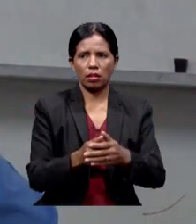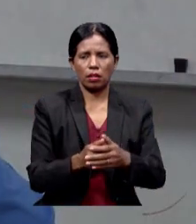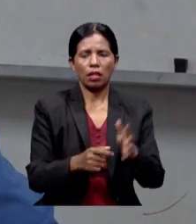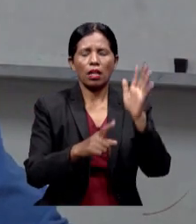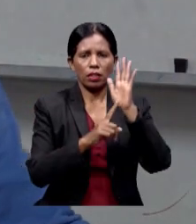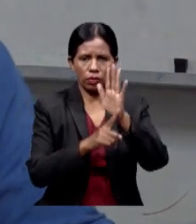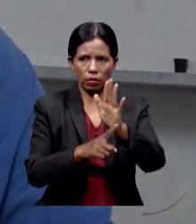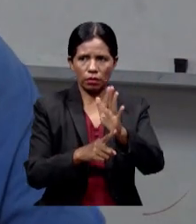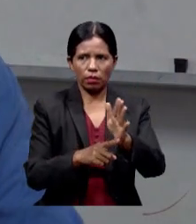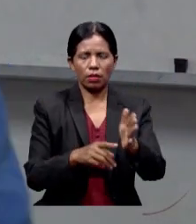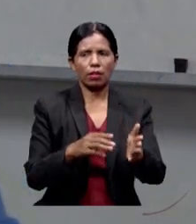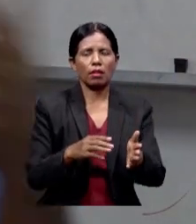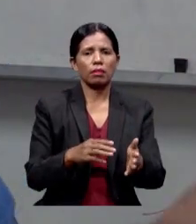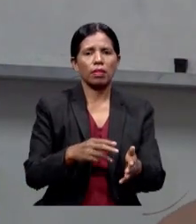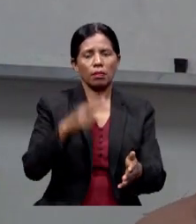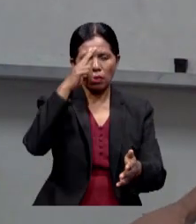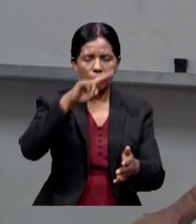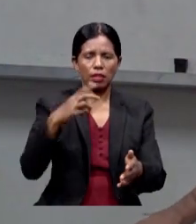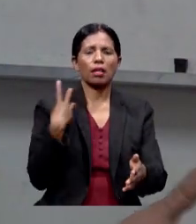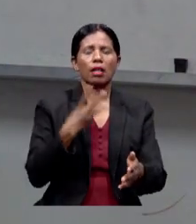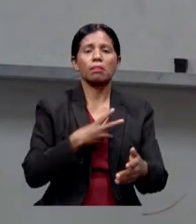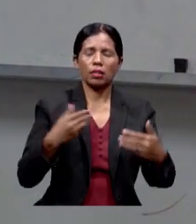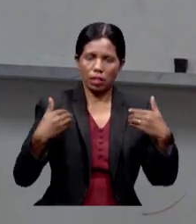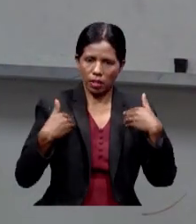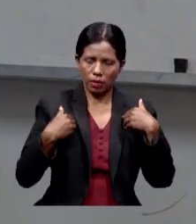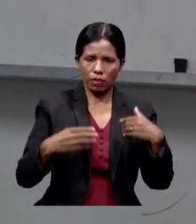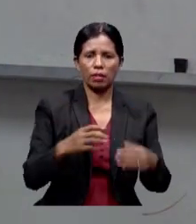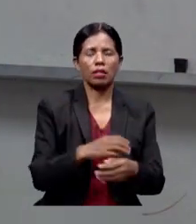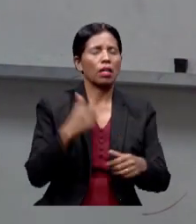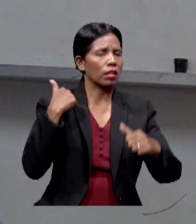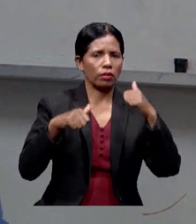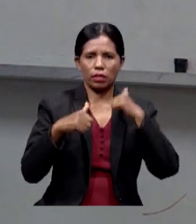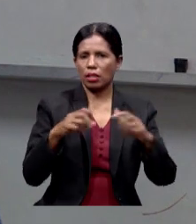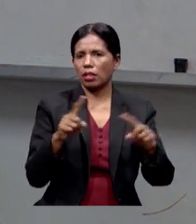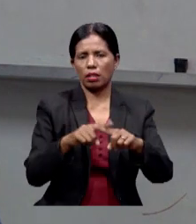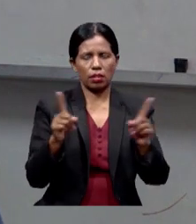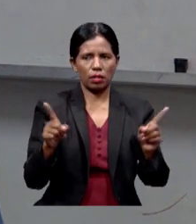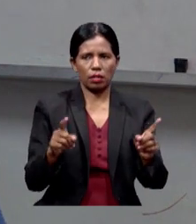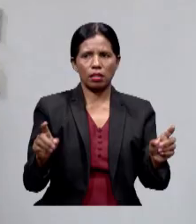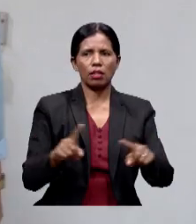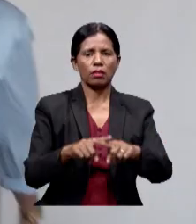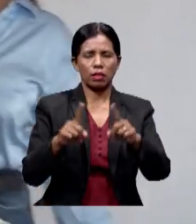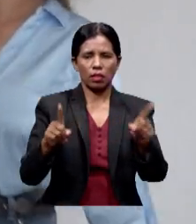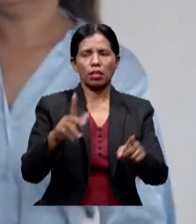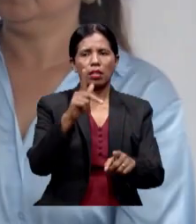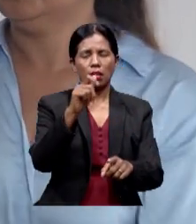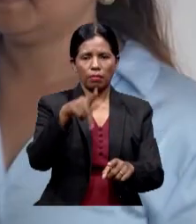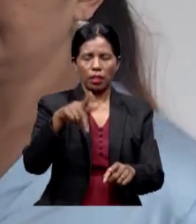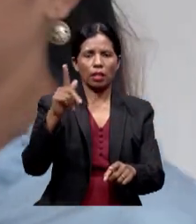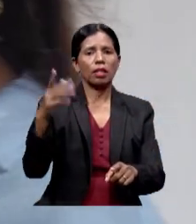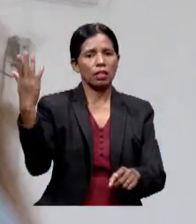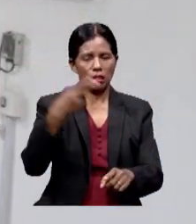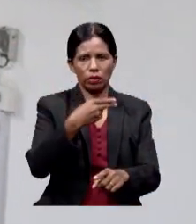turba, malai seré amus ia. Mas efetividade lá ia. Diferente ho KPK ya Indonesia. Parlamento